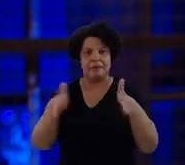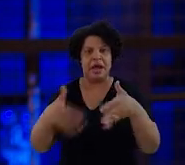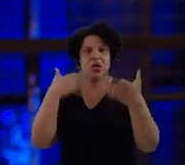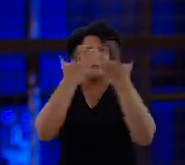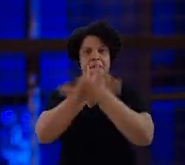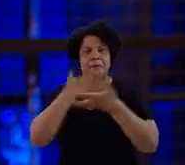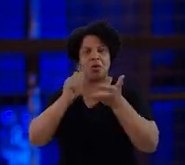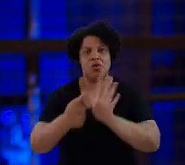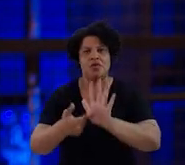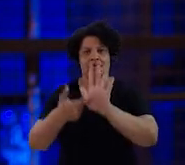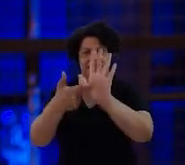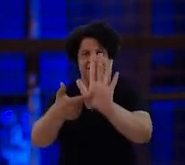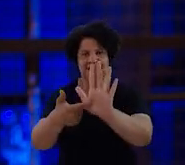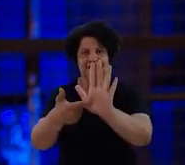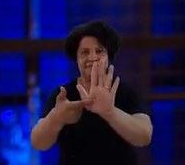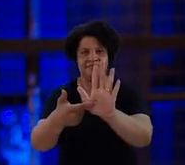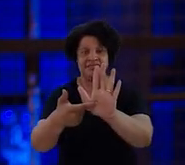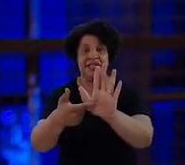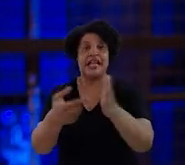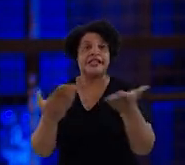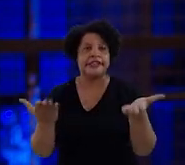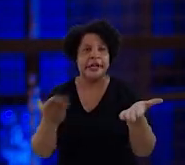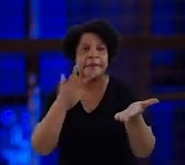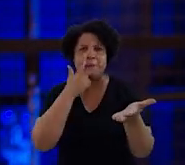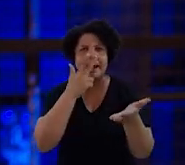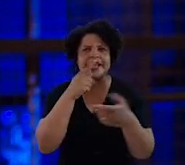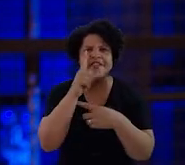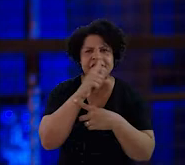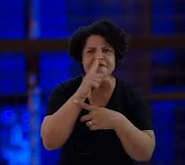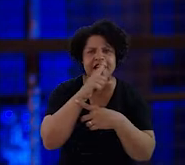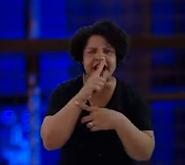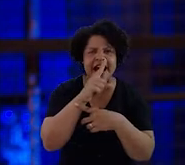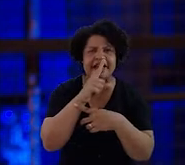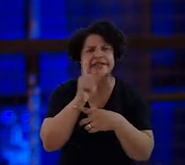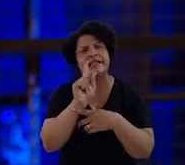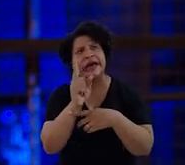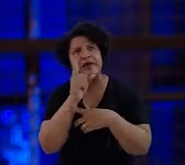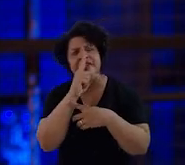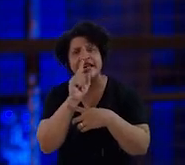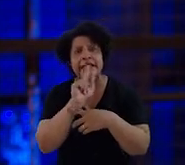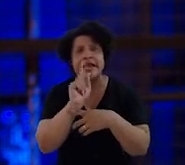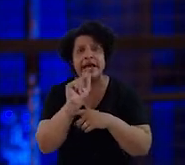de... É, não é que teve uma falha, mas aumentou